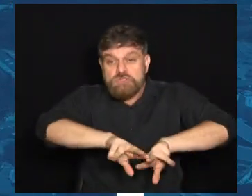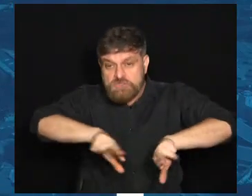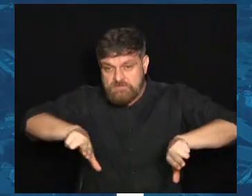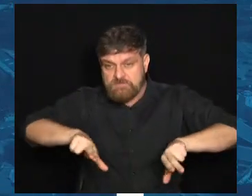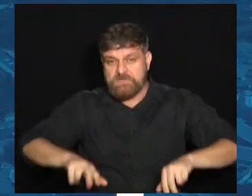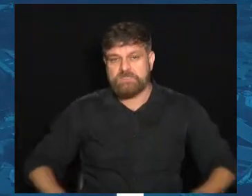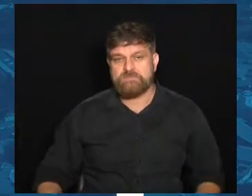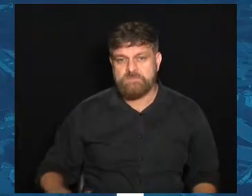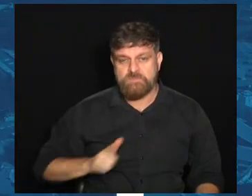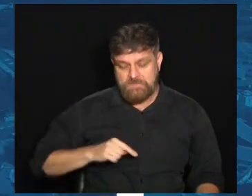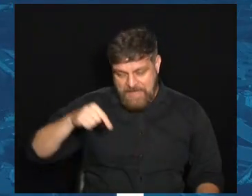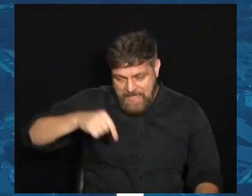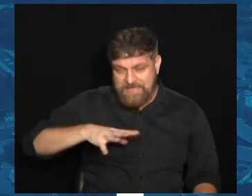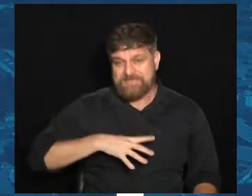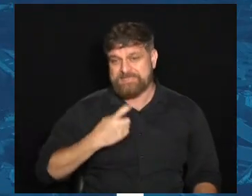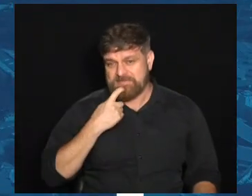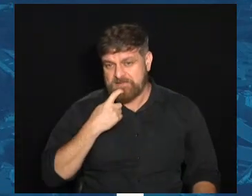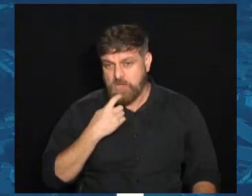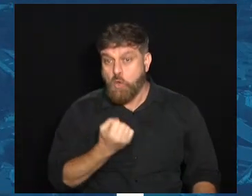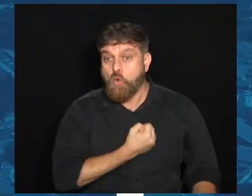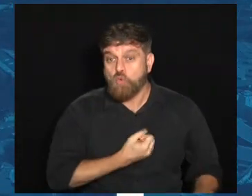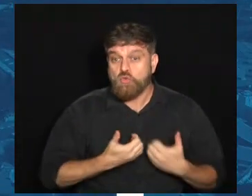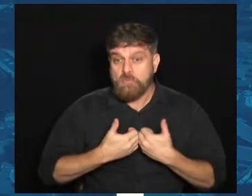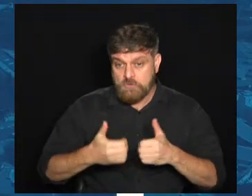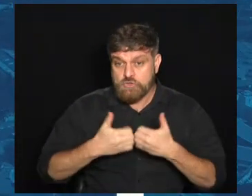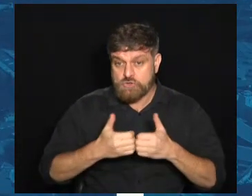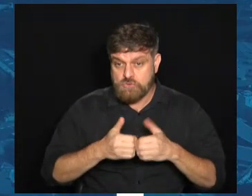fizemos? Teve uma redução, sim, da frota, porque